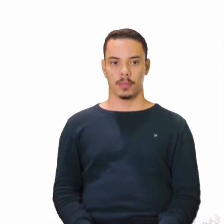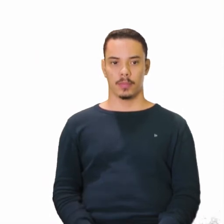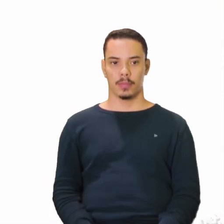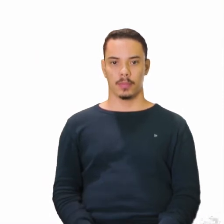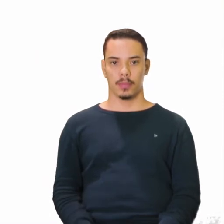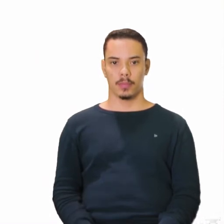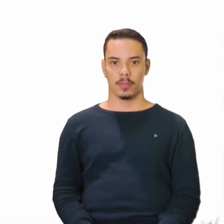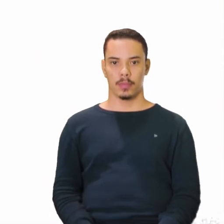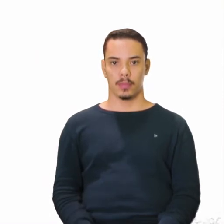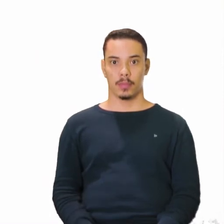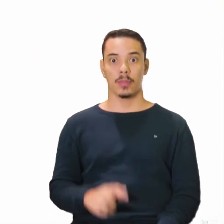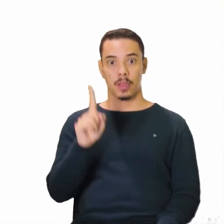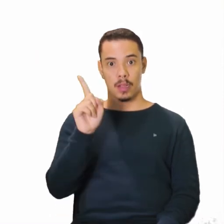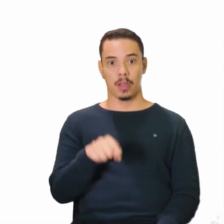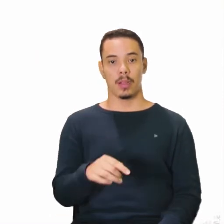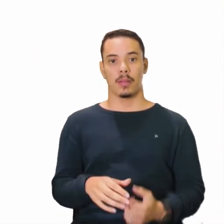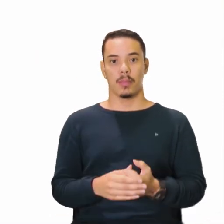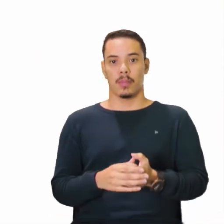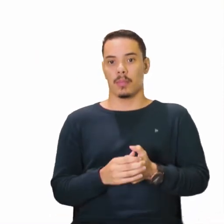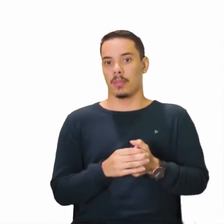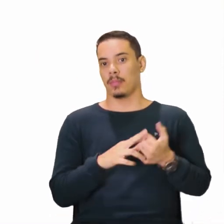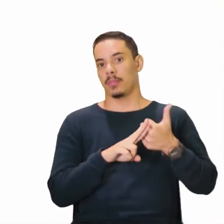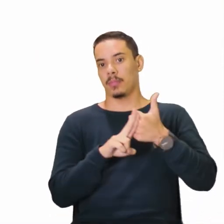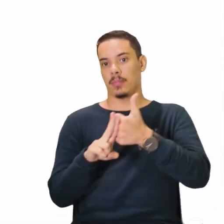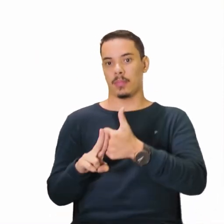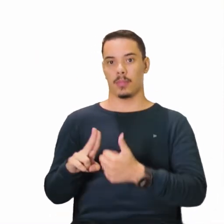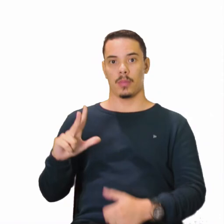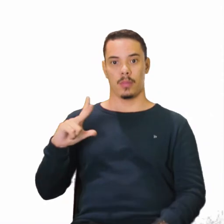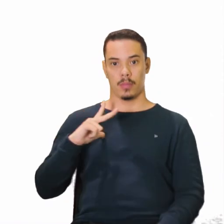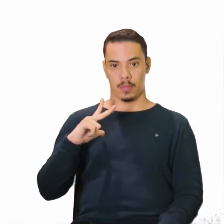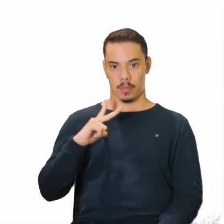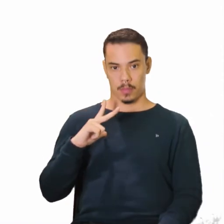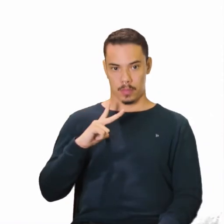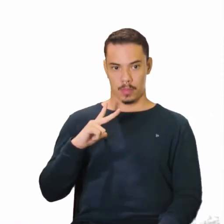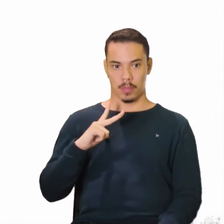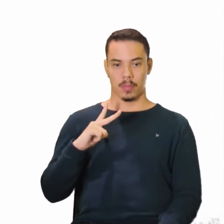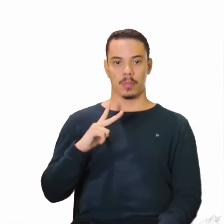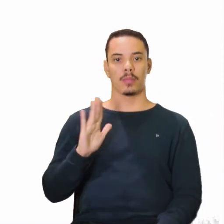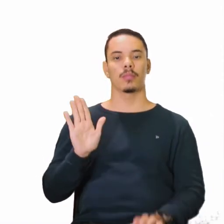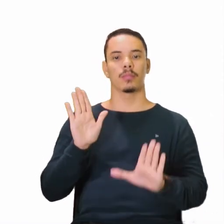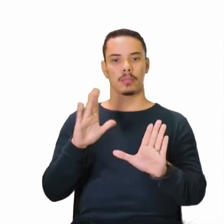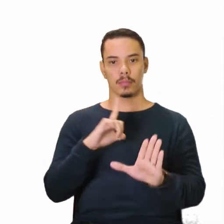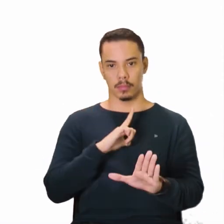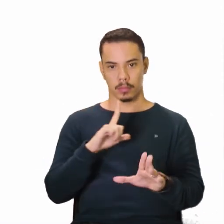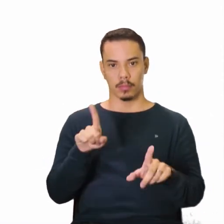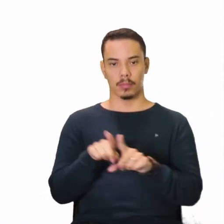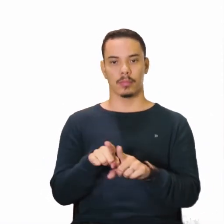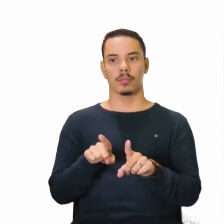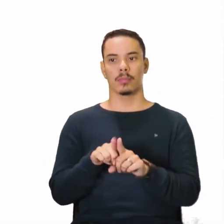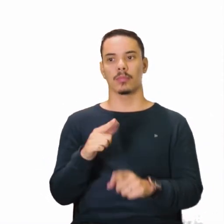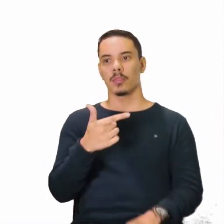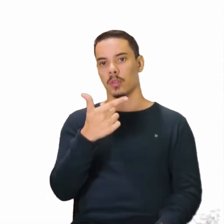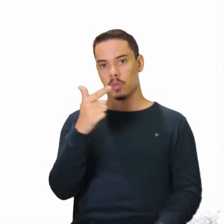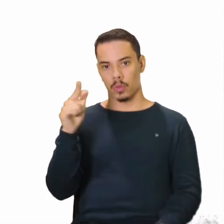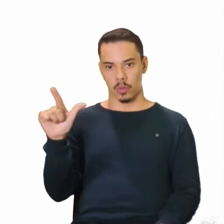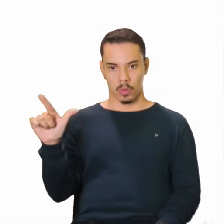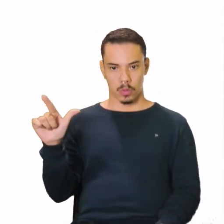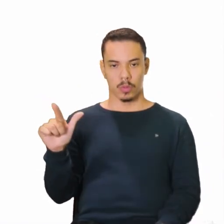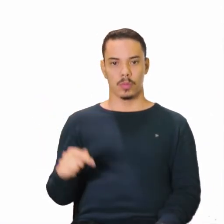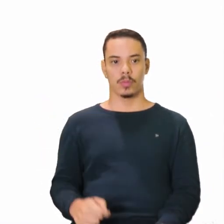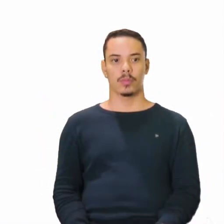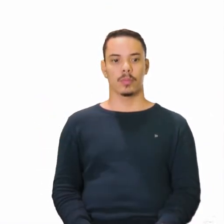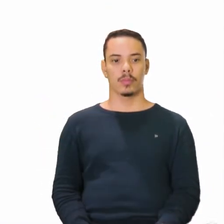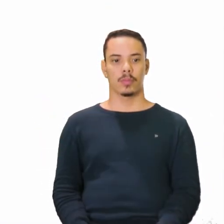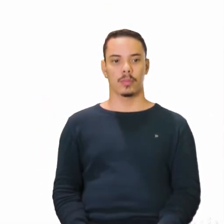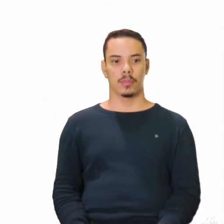Estes são pronomes pessoais do caso reto, mas nós também temos os que são pronomes aí oblíquos. E